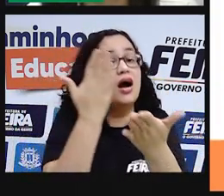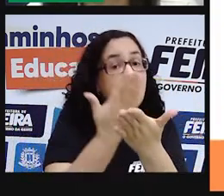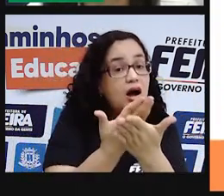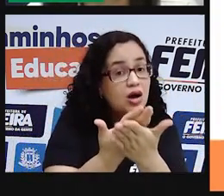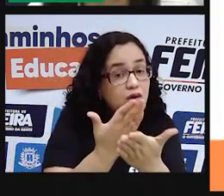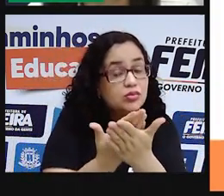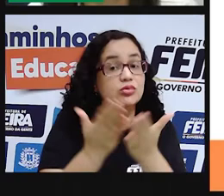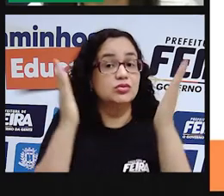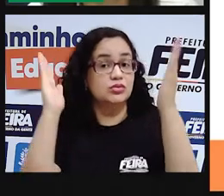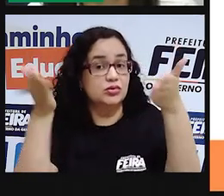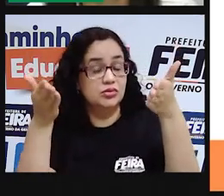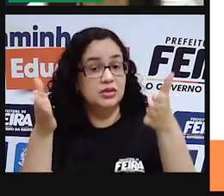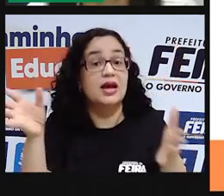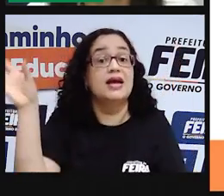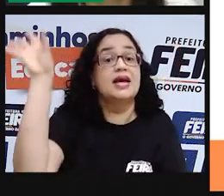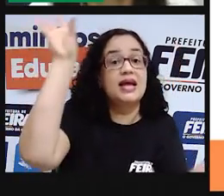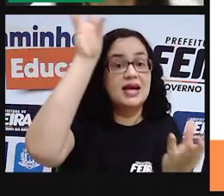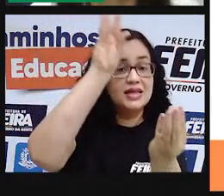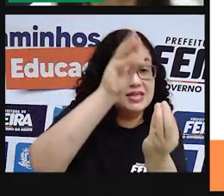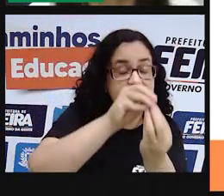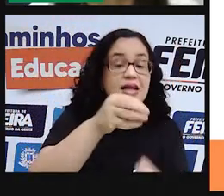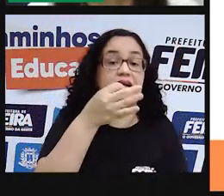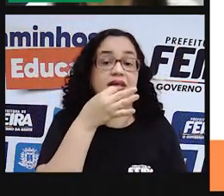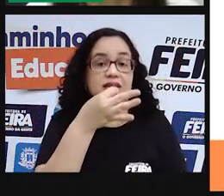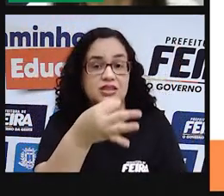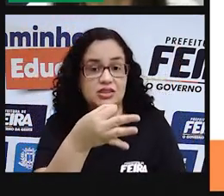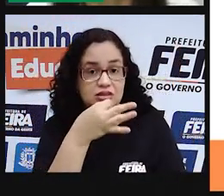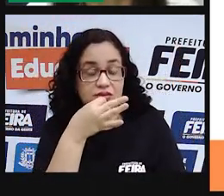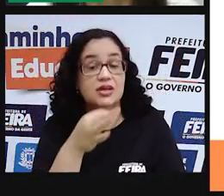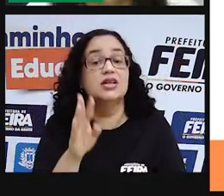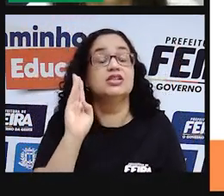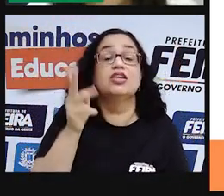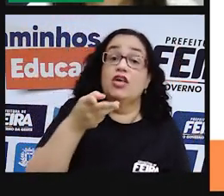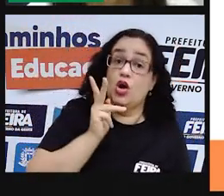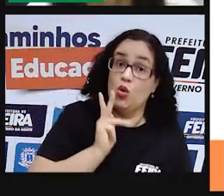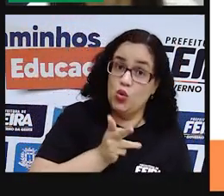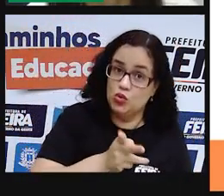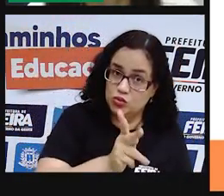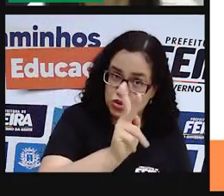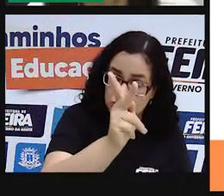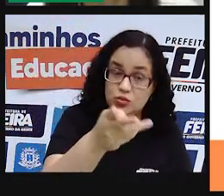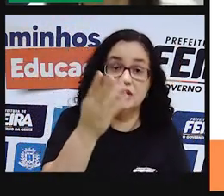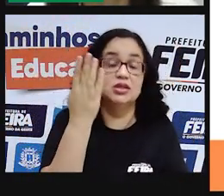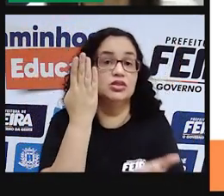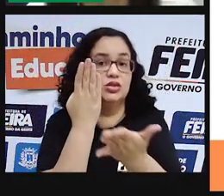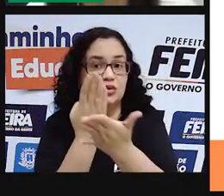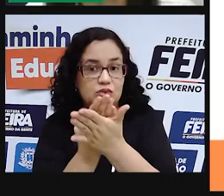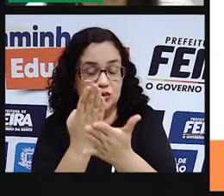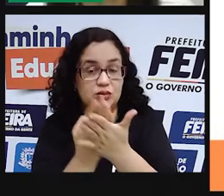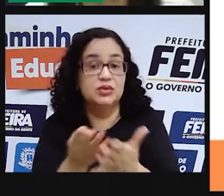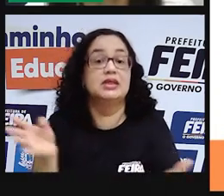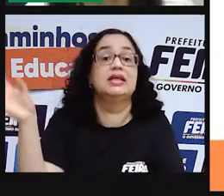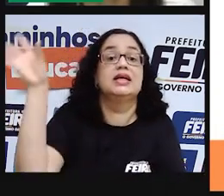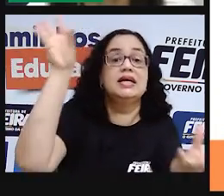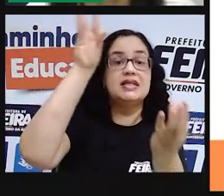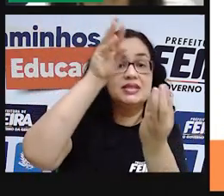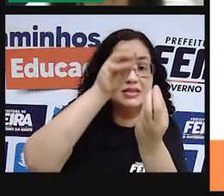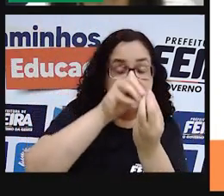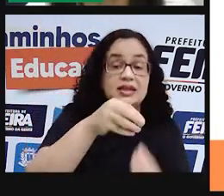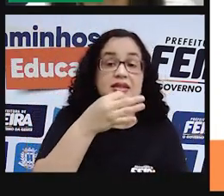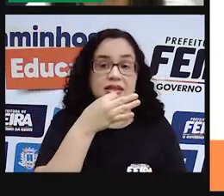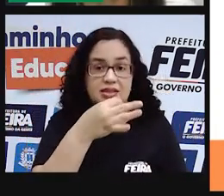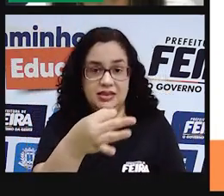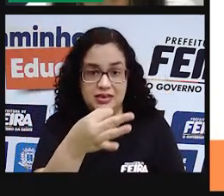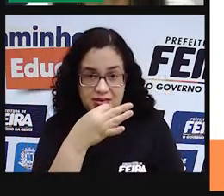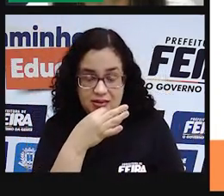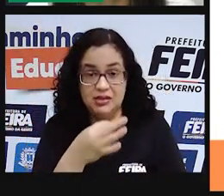vamos estudar sobre resenha crítica. A gente vai continuar o nosso estudo sobre resenha crítica. A gente já tem